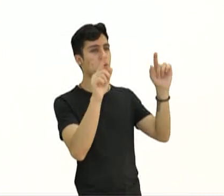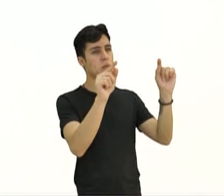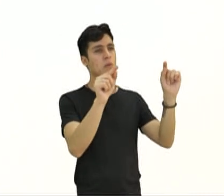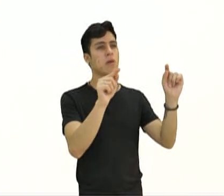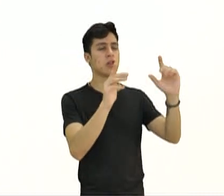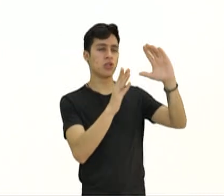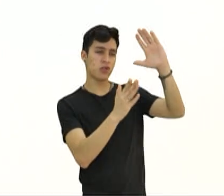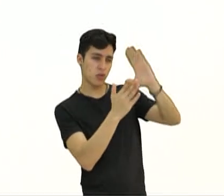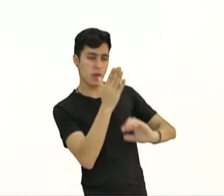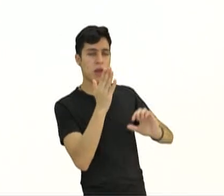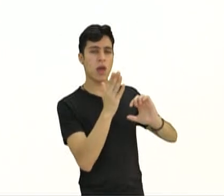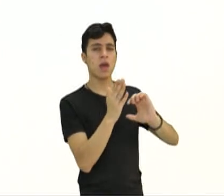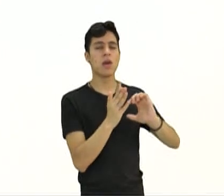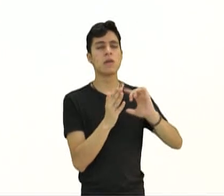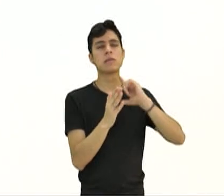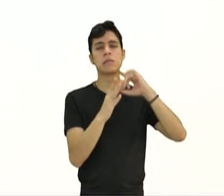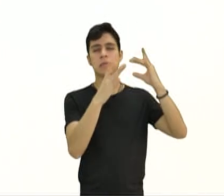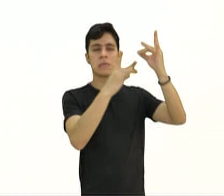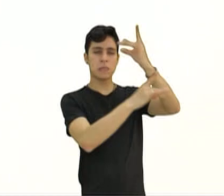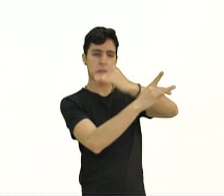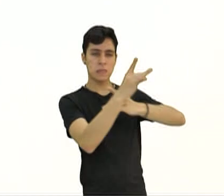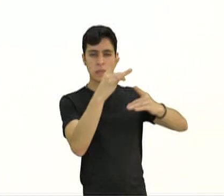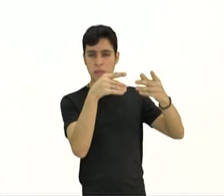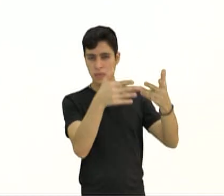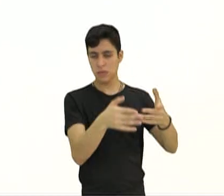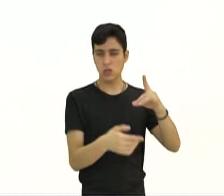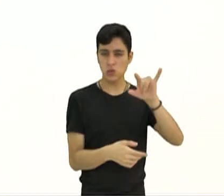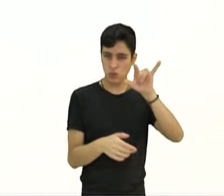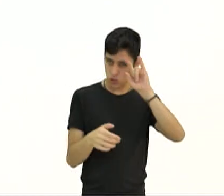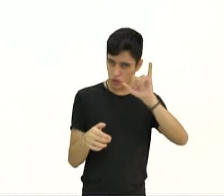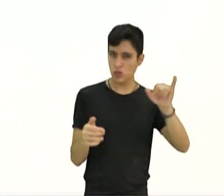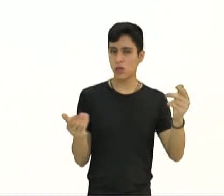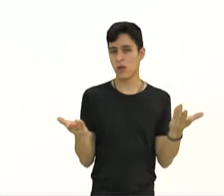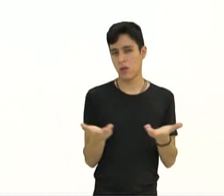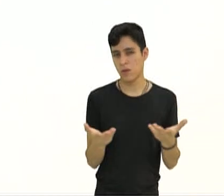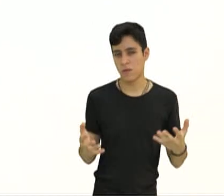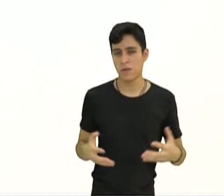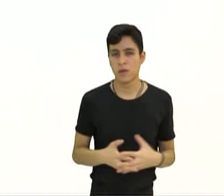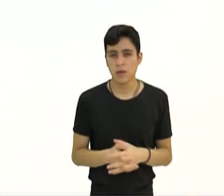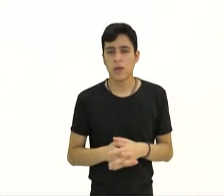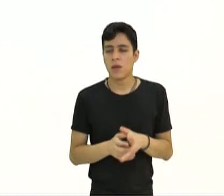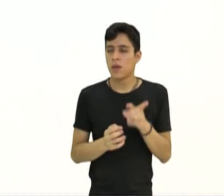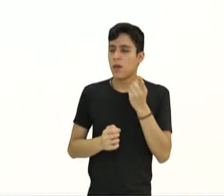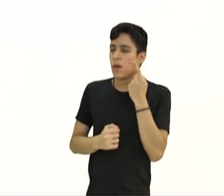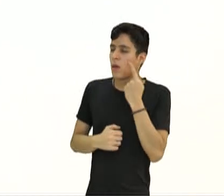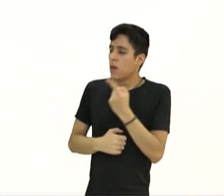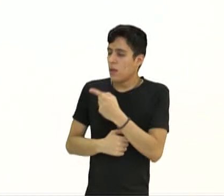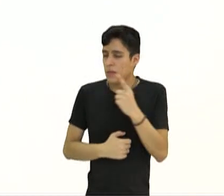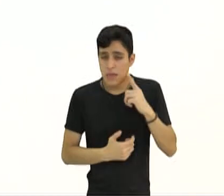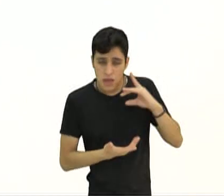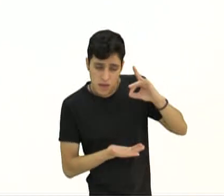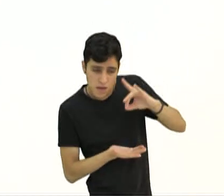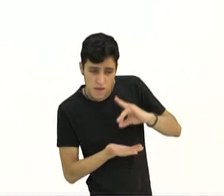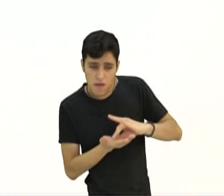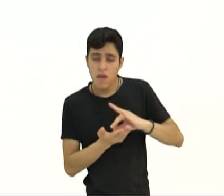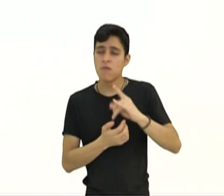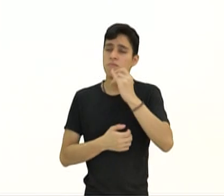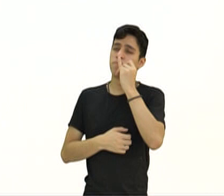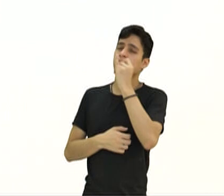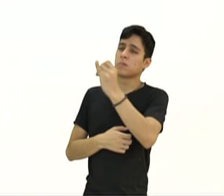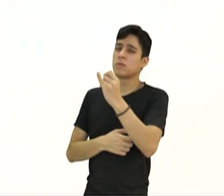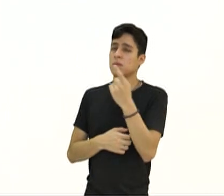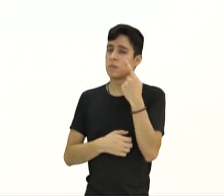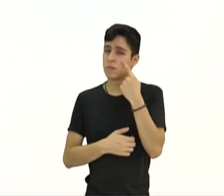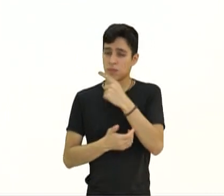a tinta da imagem de Zósimo Amaral na tarde de hoje. Então temos aqui um fato sendo noticiado e